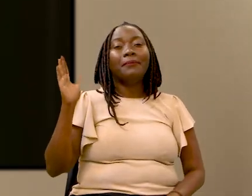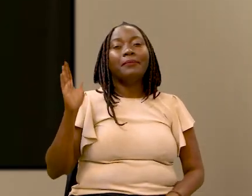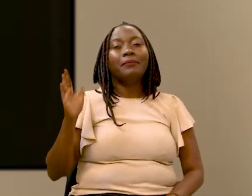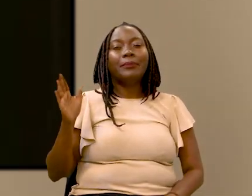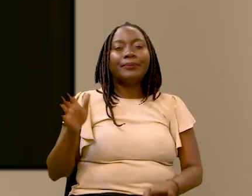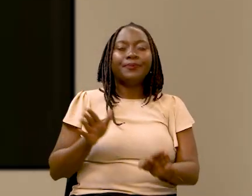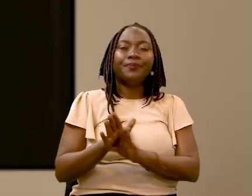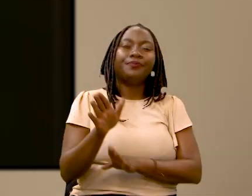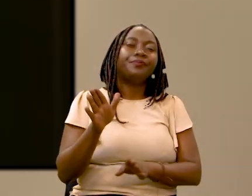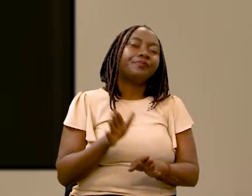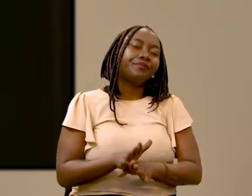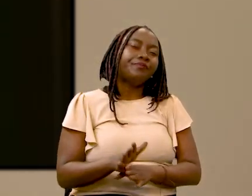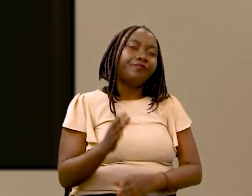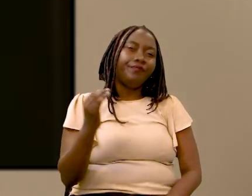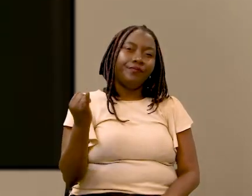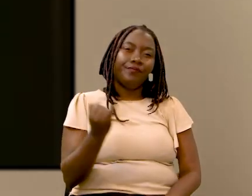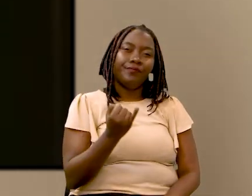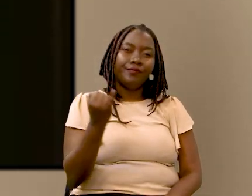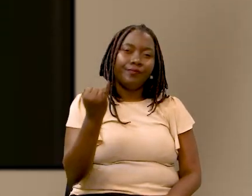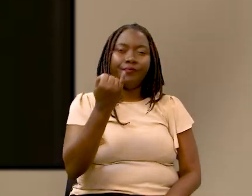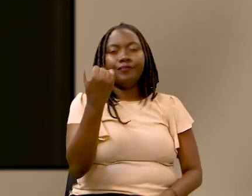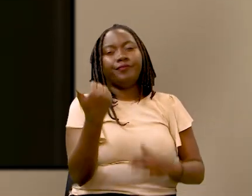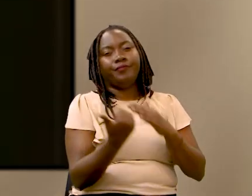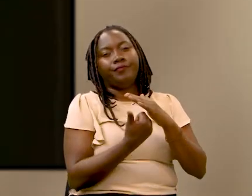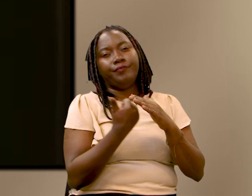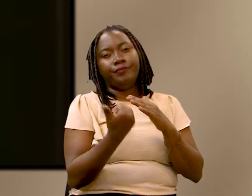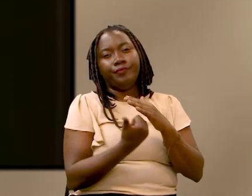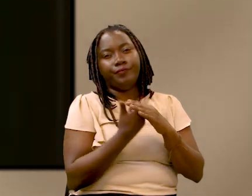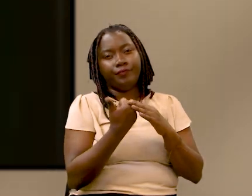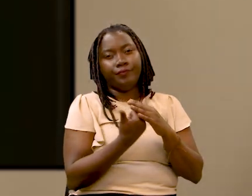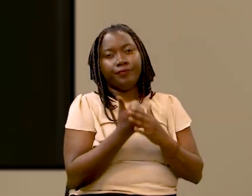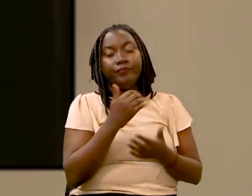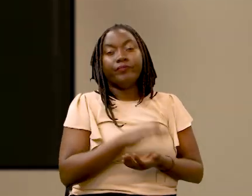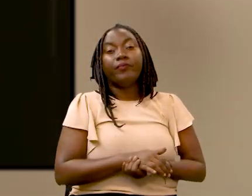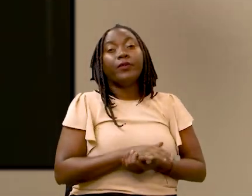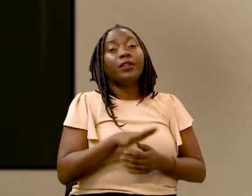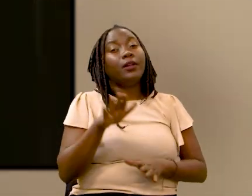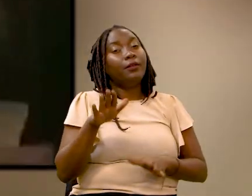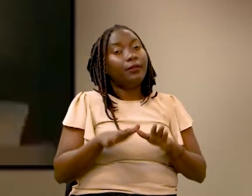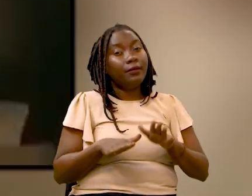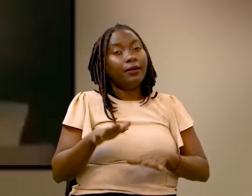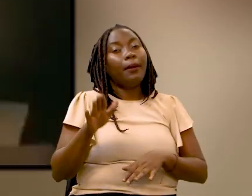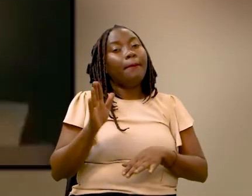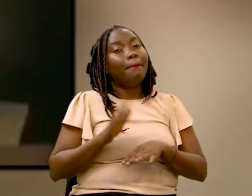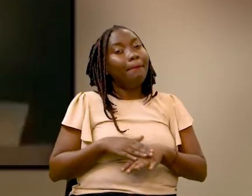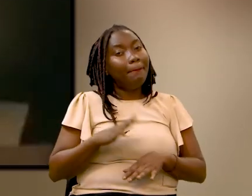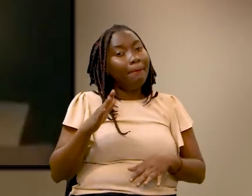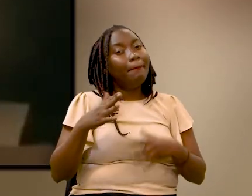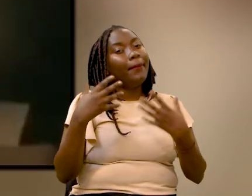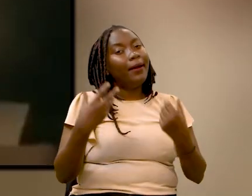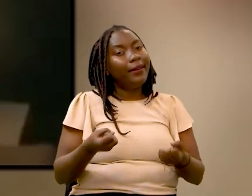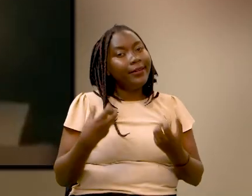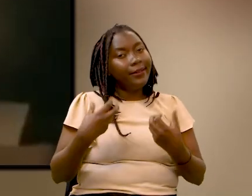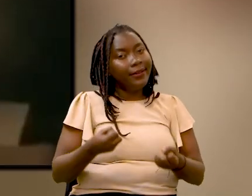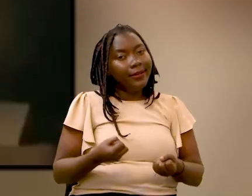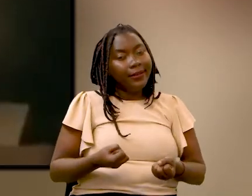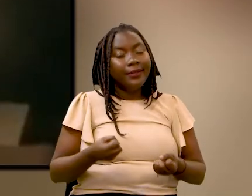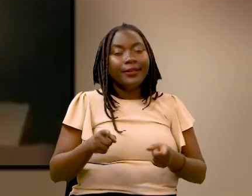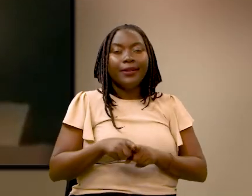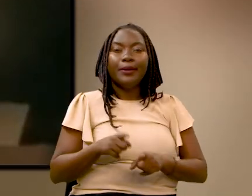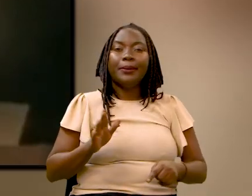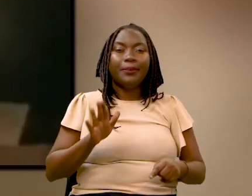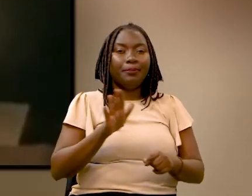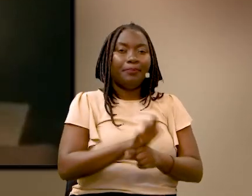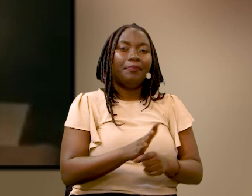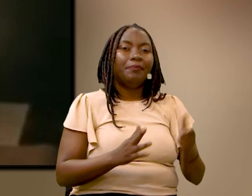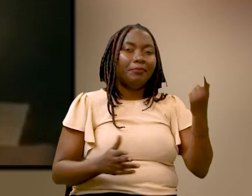batidas orientações dadas a quem é empreendedor e talvez seja uma das que mais tem aceitação e ajude